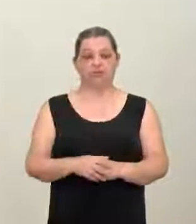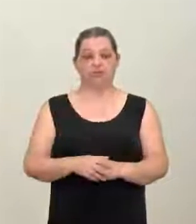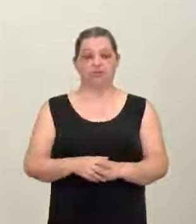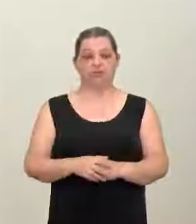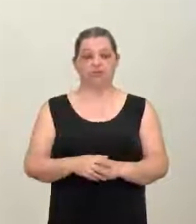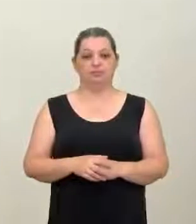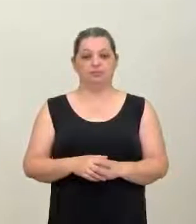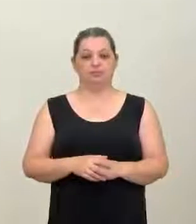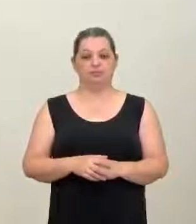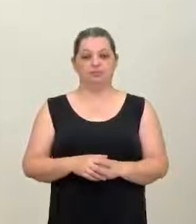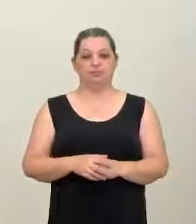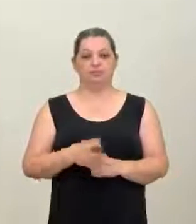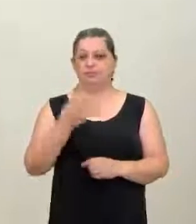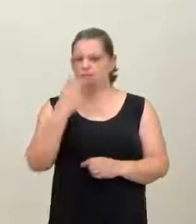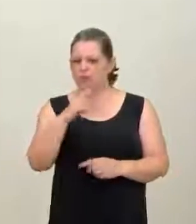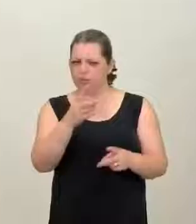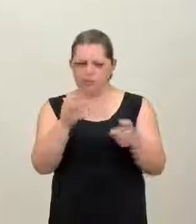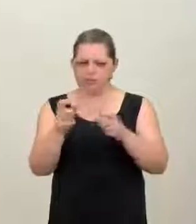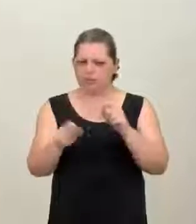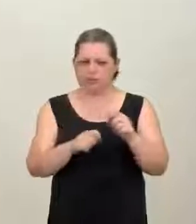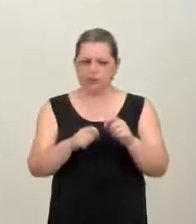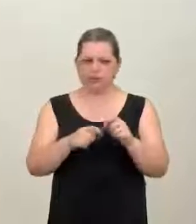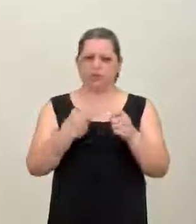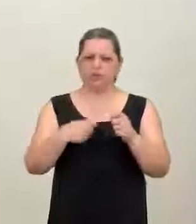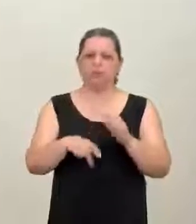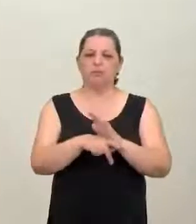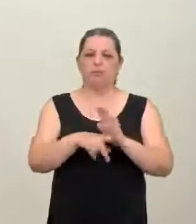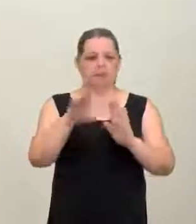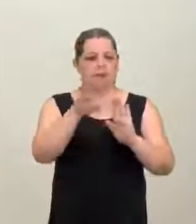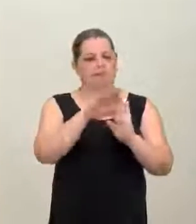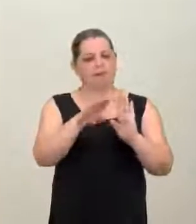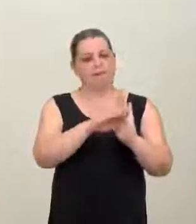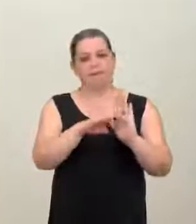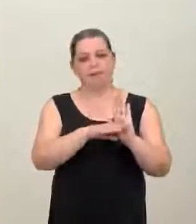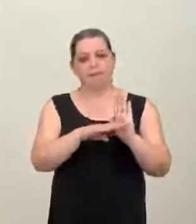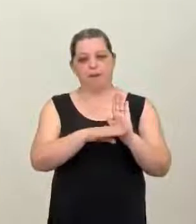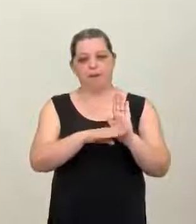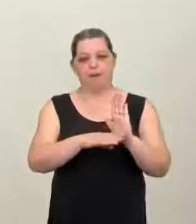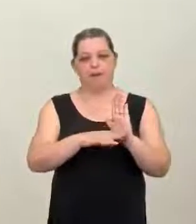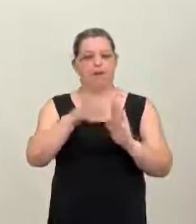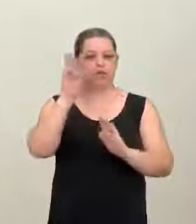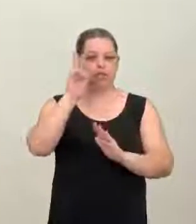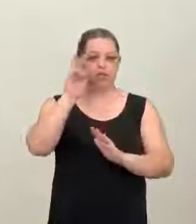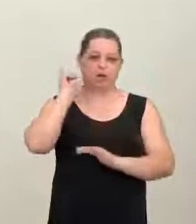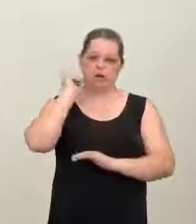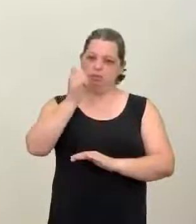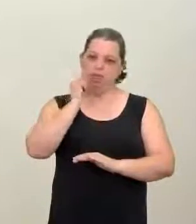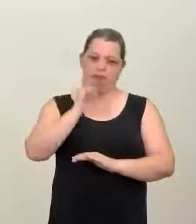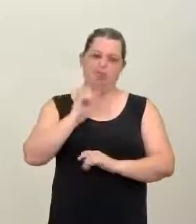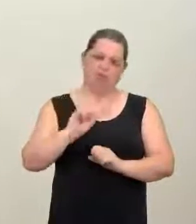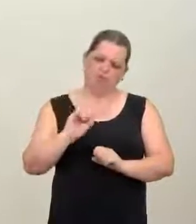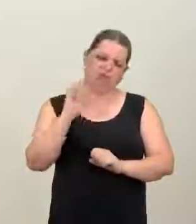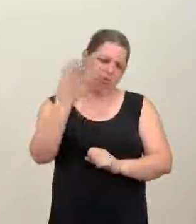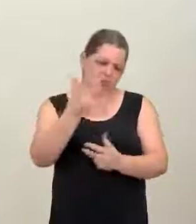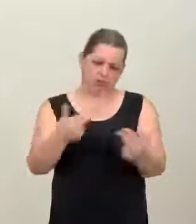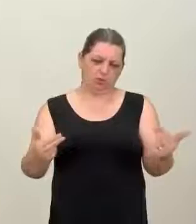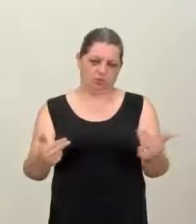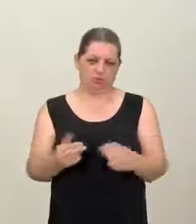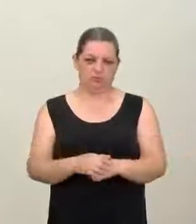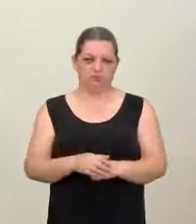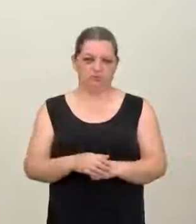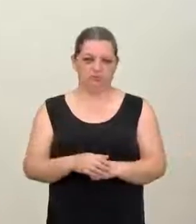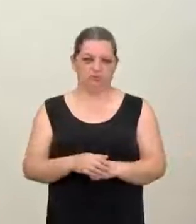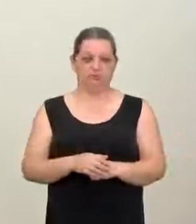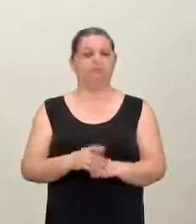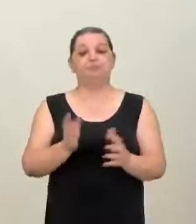não viu necessariamente, nem sempre ele precisa ter um enredo, uma história sendo contada. Podem ser ações acontecendo. E aí a gente pode ter, por